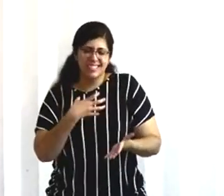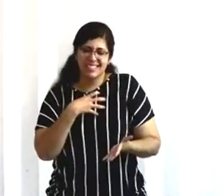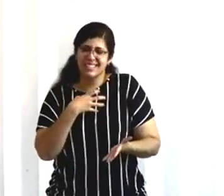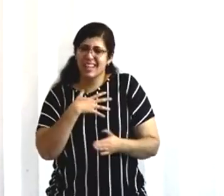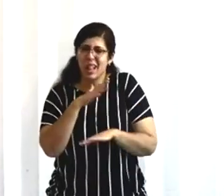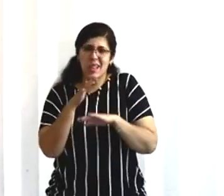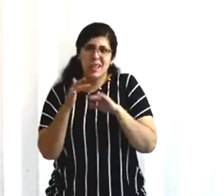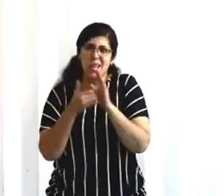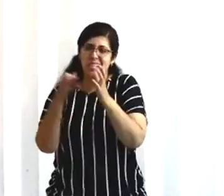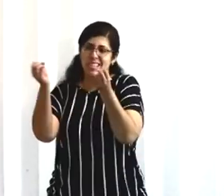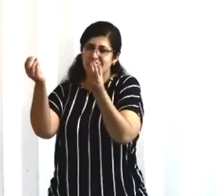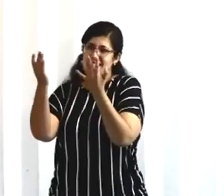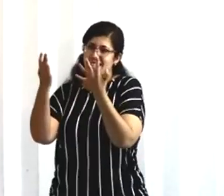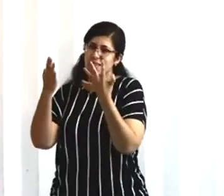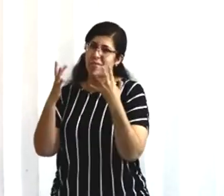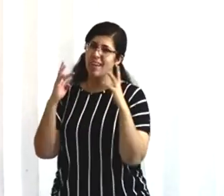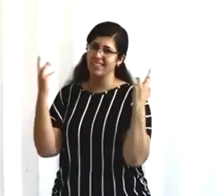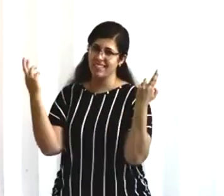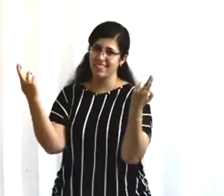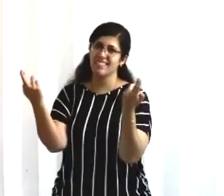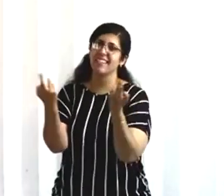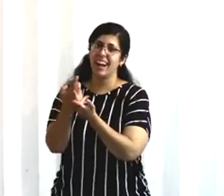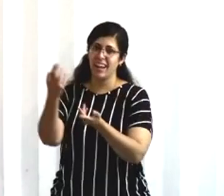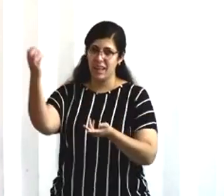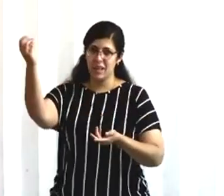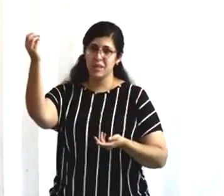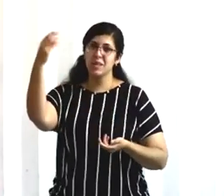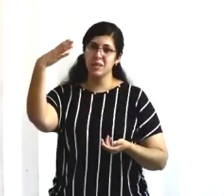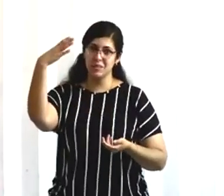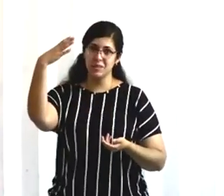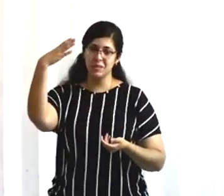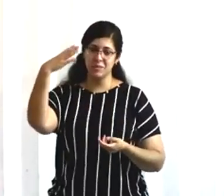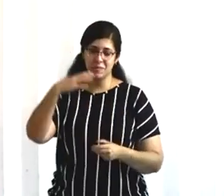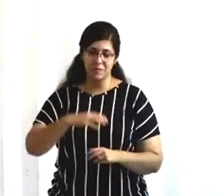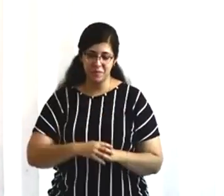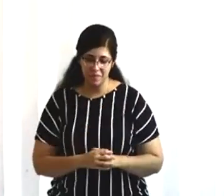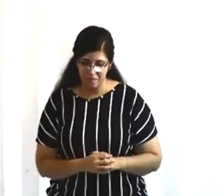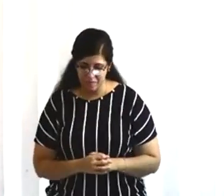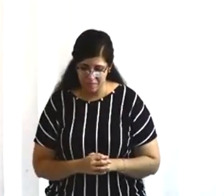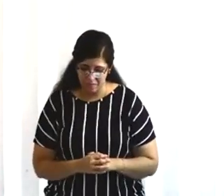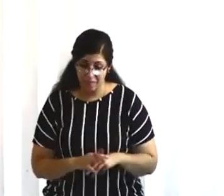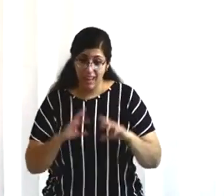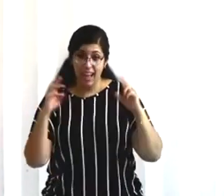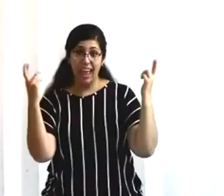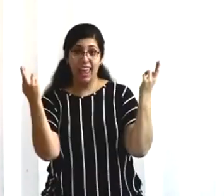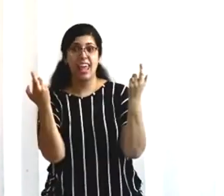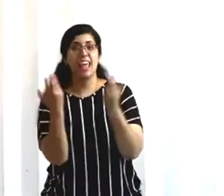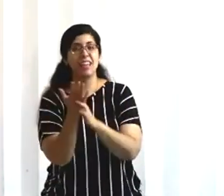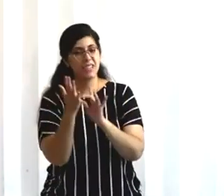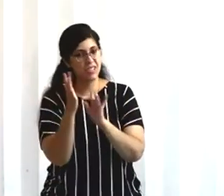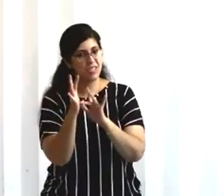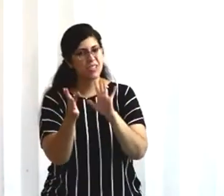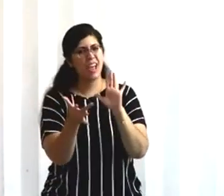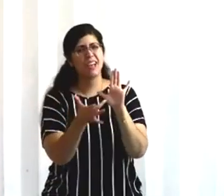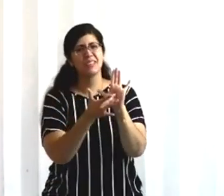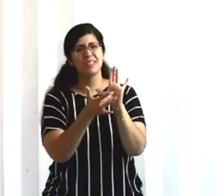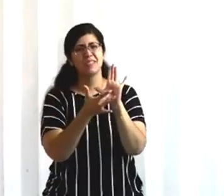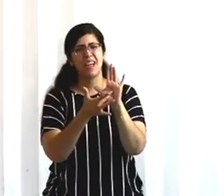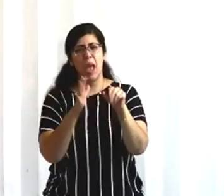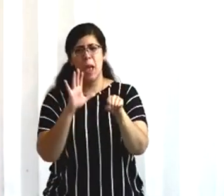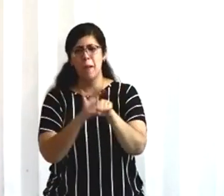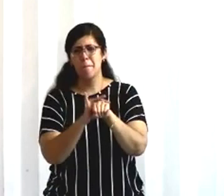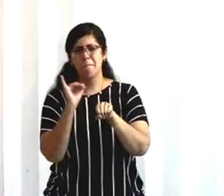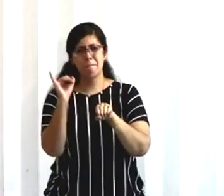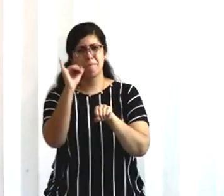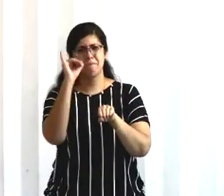desse reino que nós já habitamos, que é o reino da luz, o reino que o menino Jesus, o Rei dos Reis, o Senhor